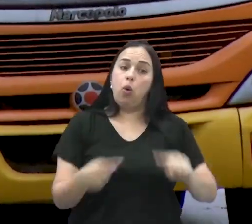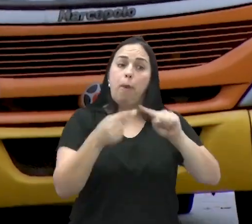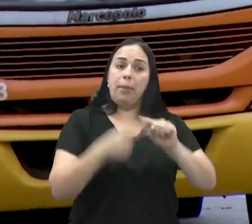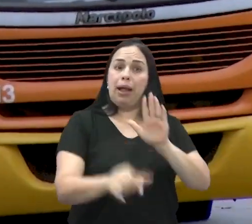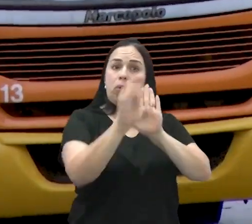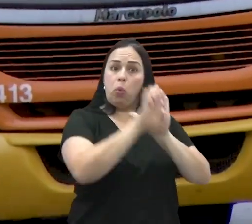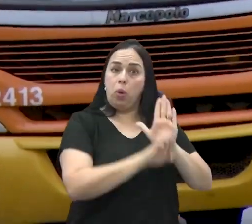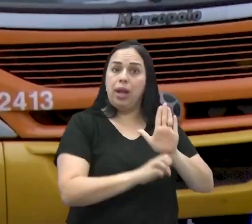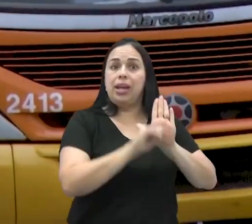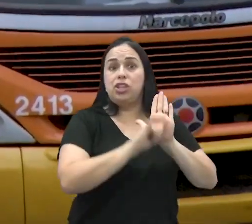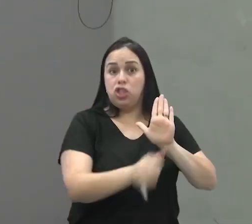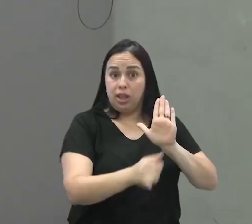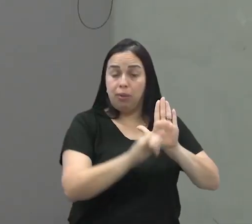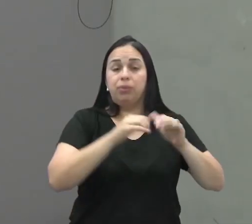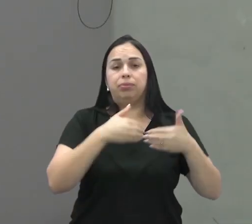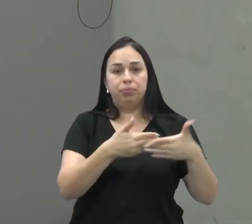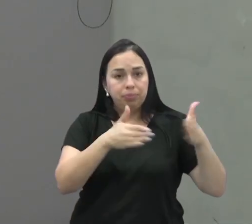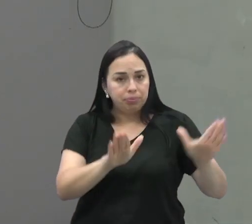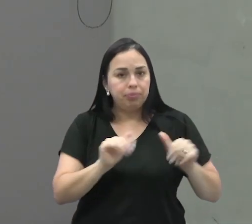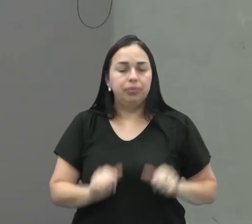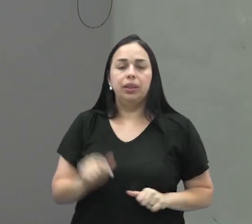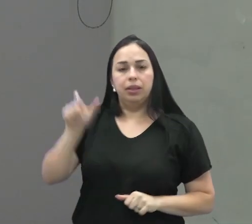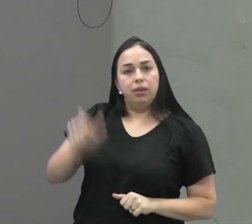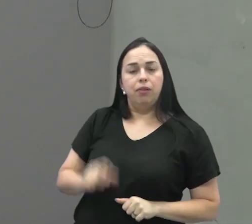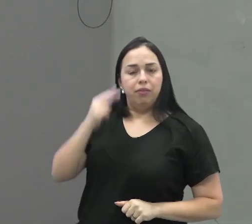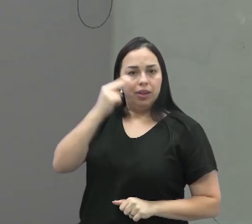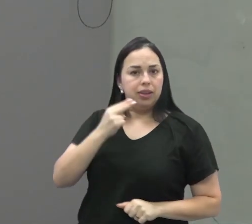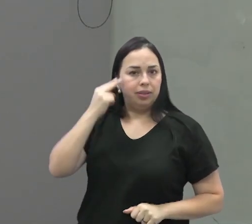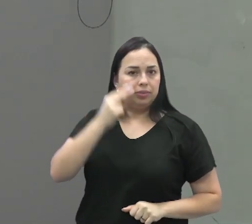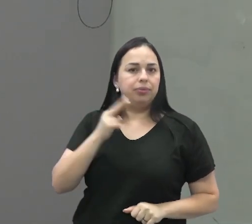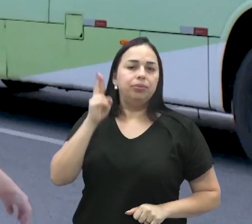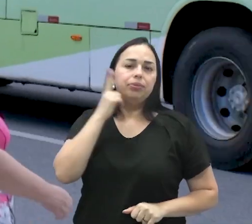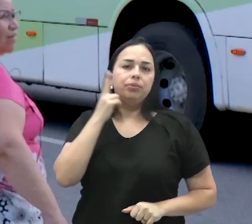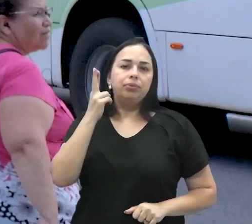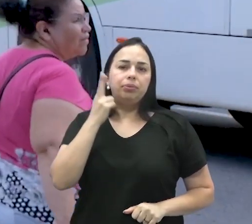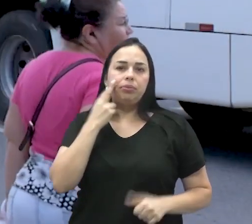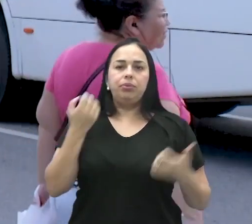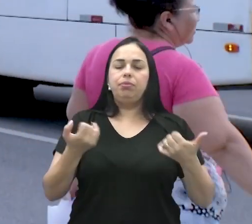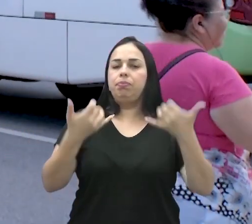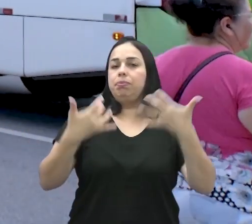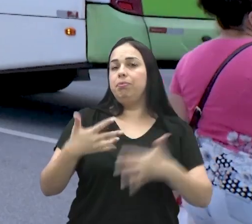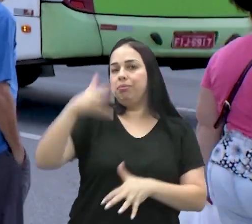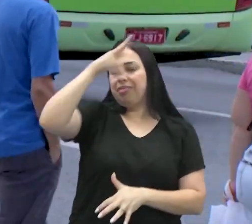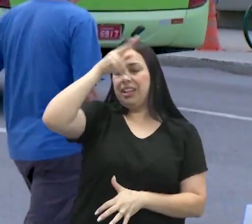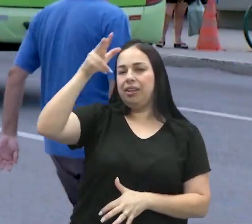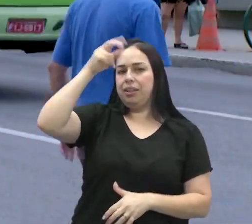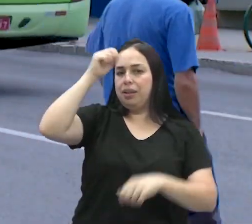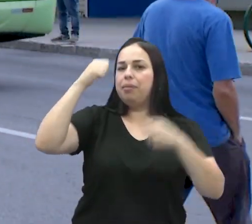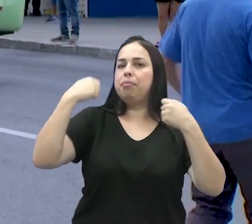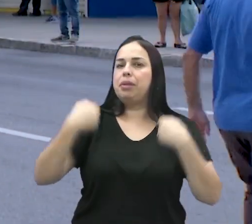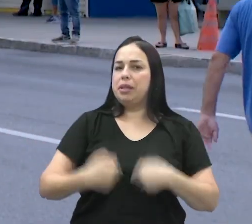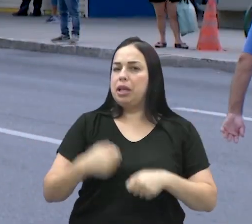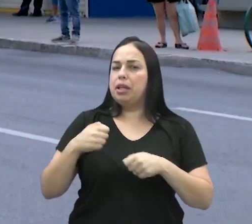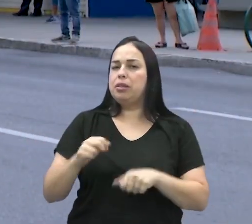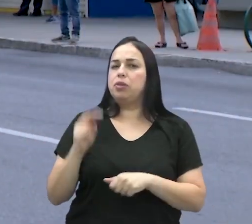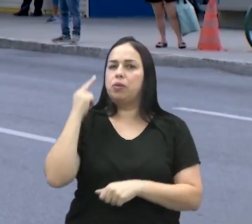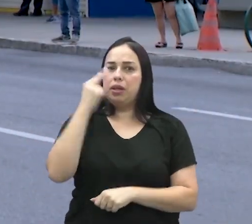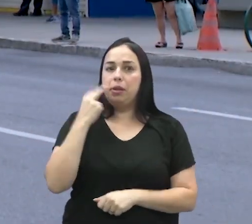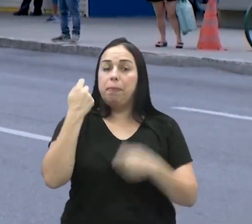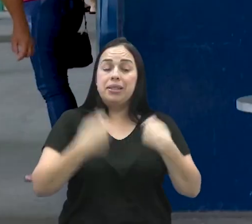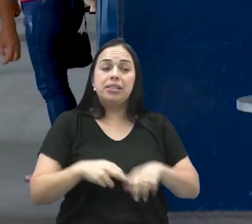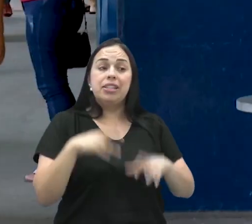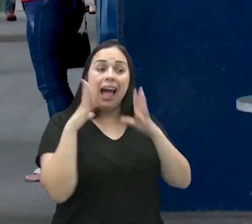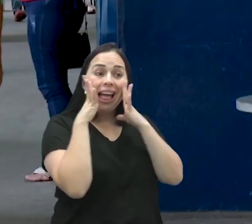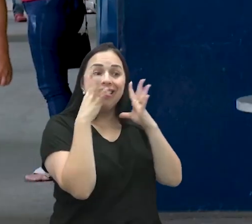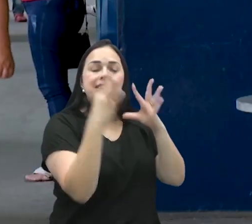de concessão do serviço. De acordo com o vereador Renato Santiago, o poder público deve ficar atento nessas